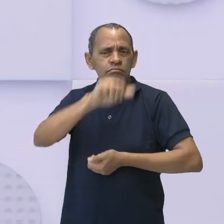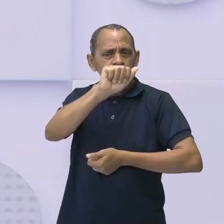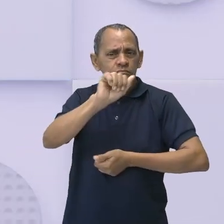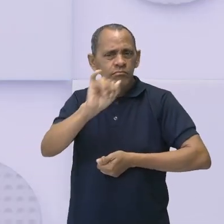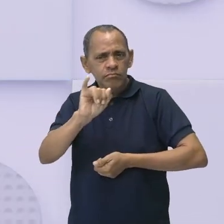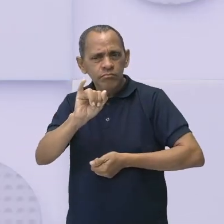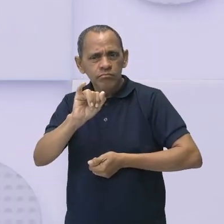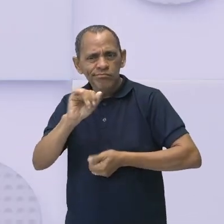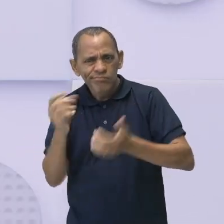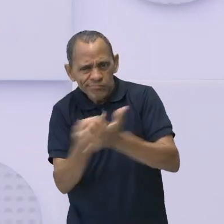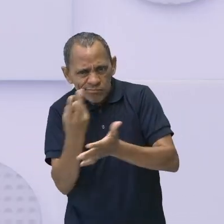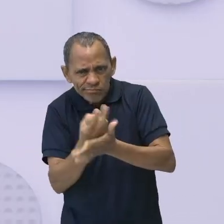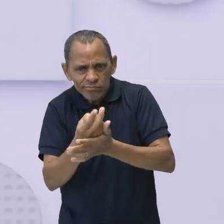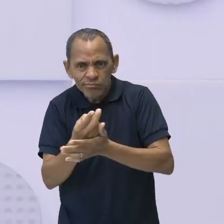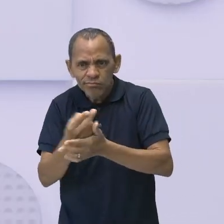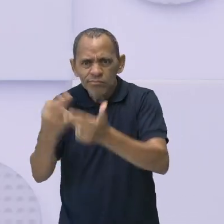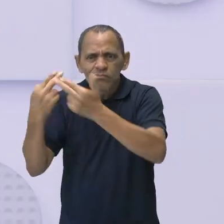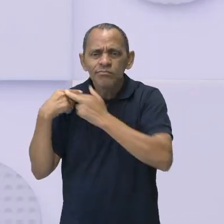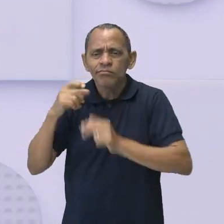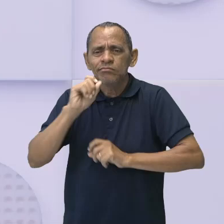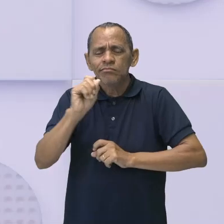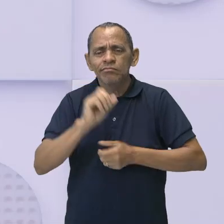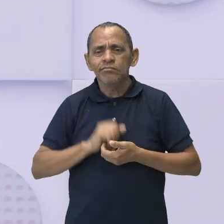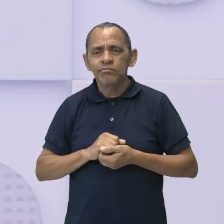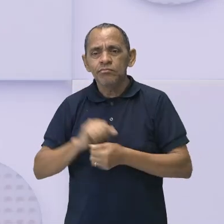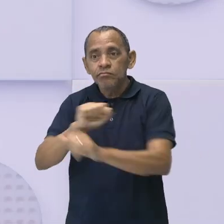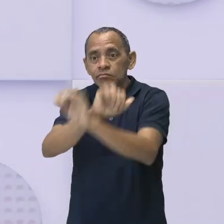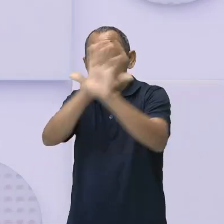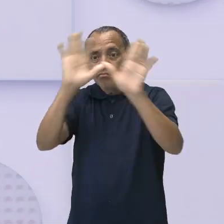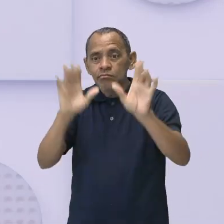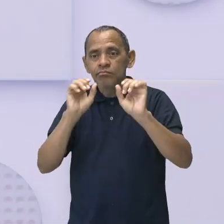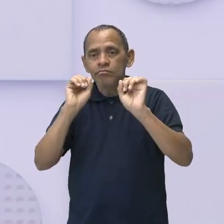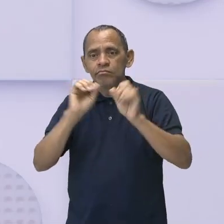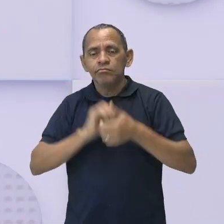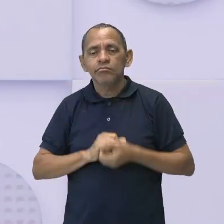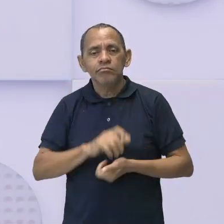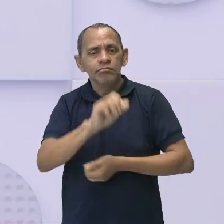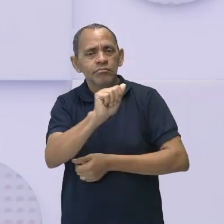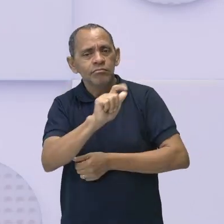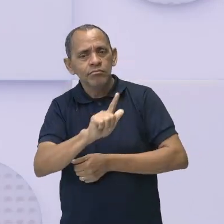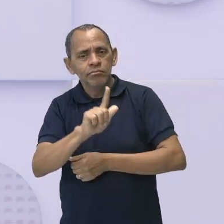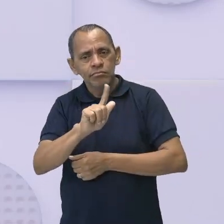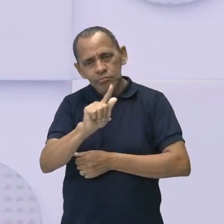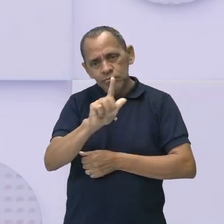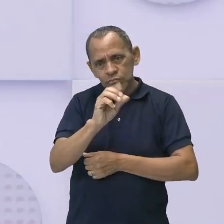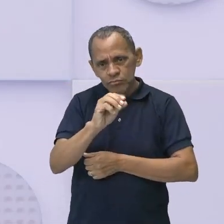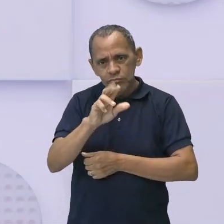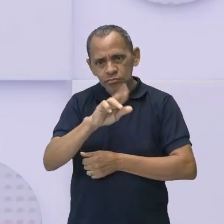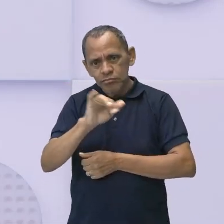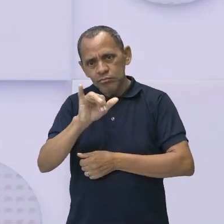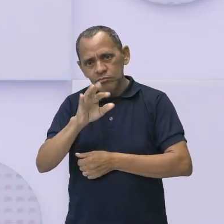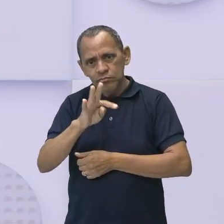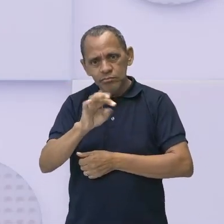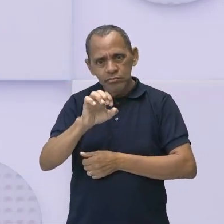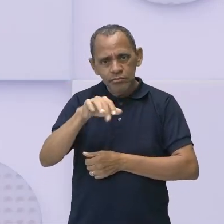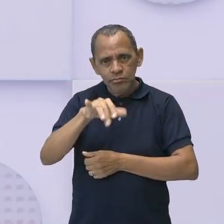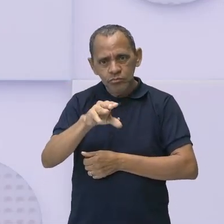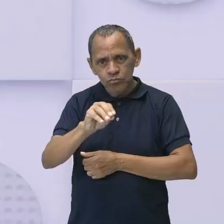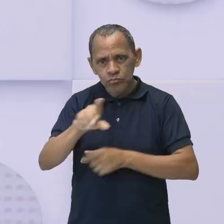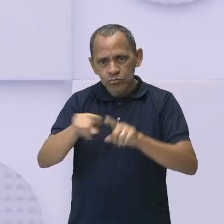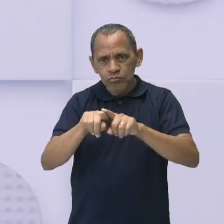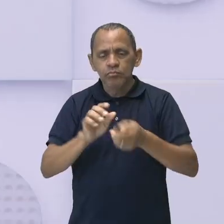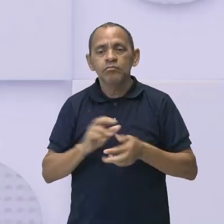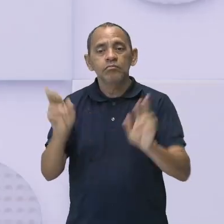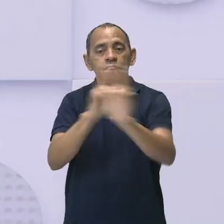Também pensar nos direitos dos animais em pesquisa, o uso dos animais em experimentação científica e na indústria alimentícia gera